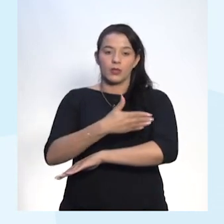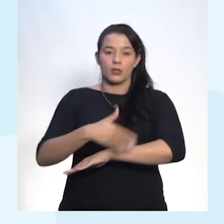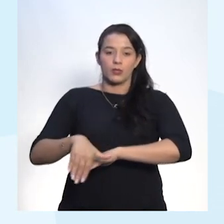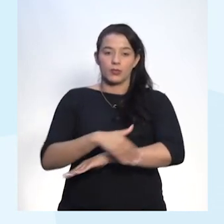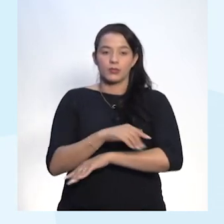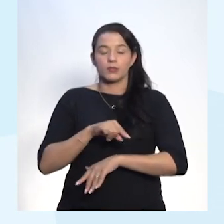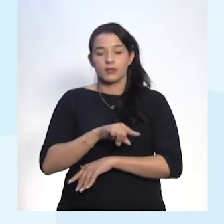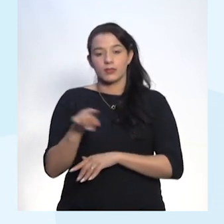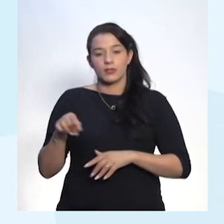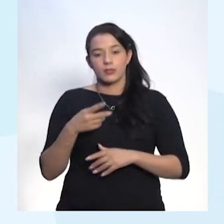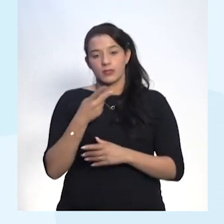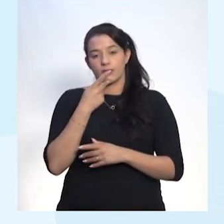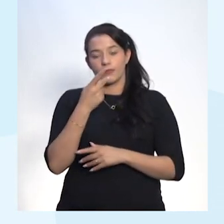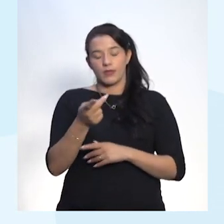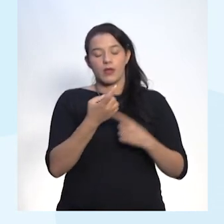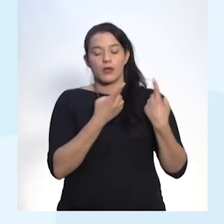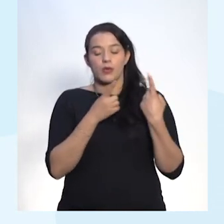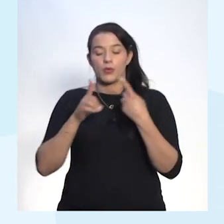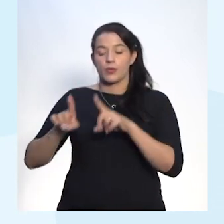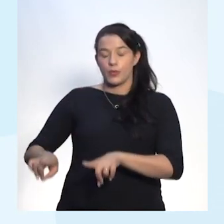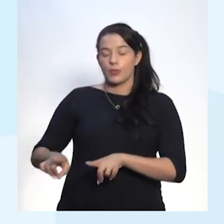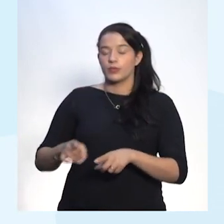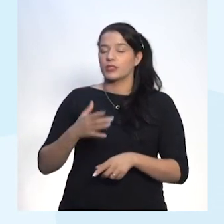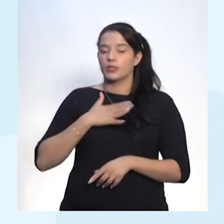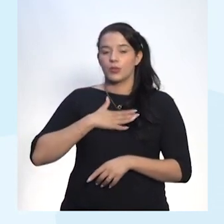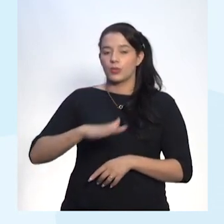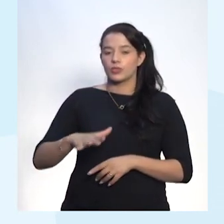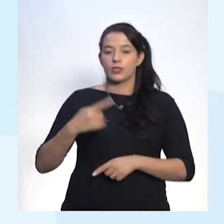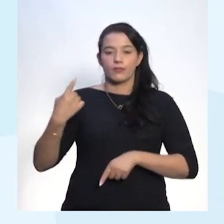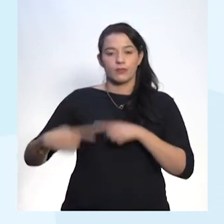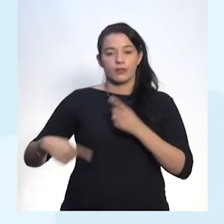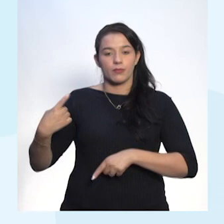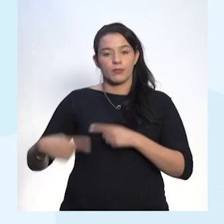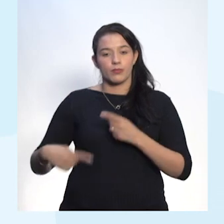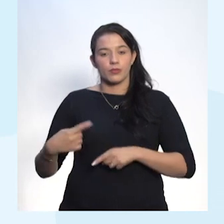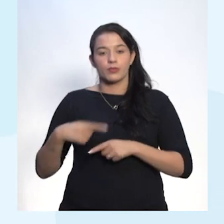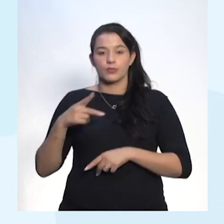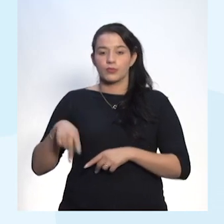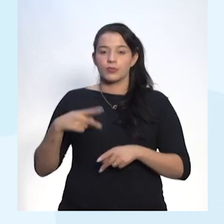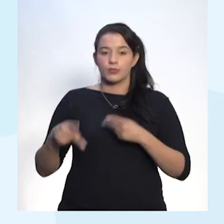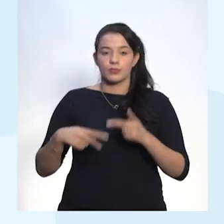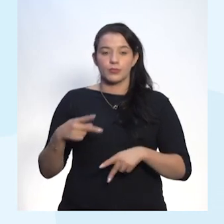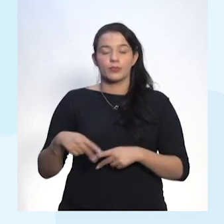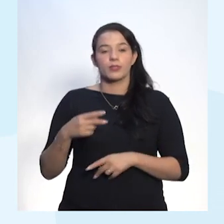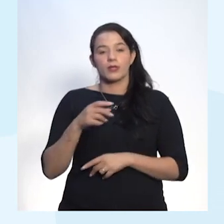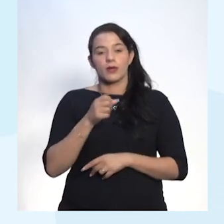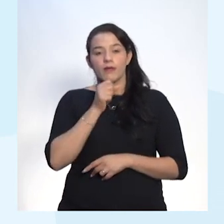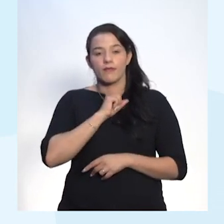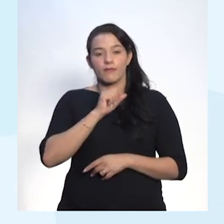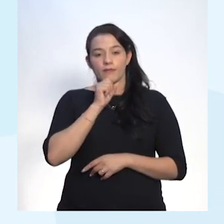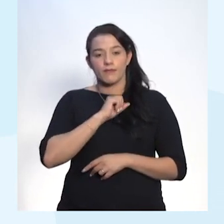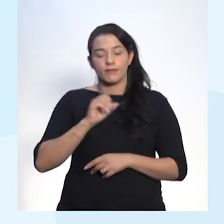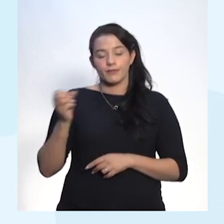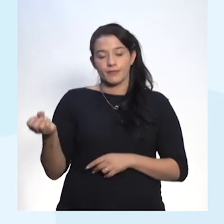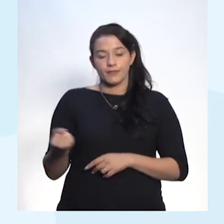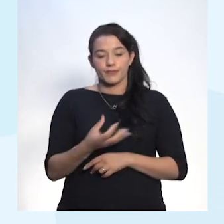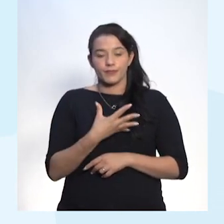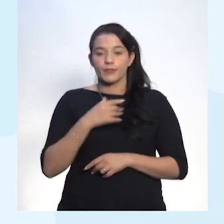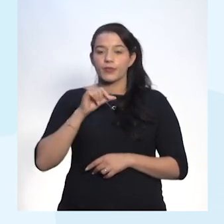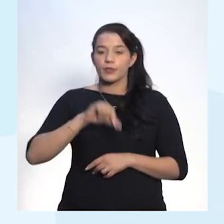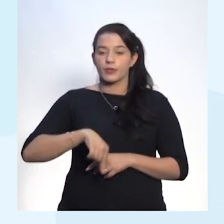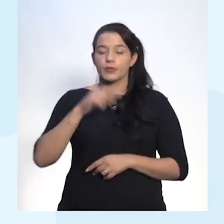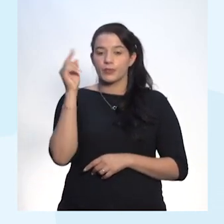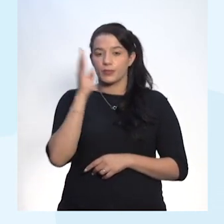que eles eram contra e estavam descontentes com a política da República Velha no Brasil. A revolta deu início